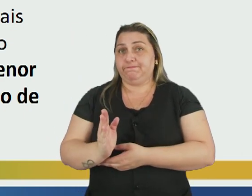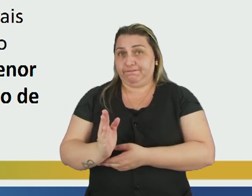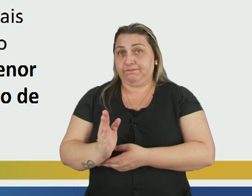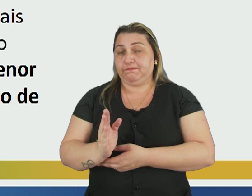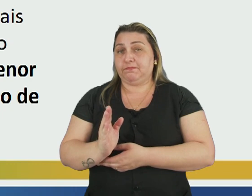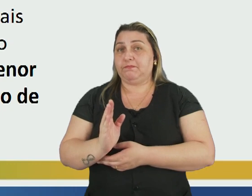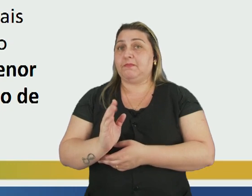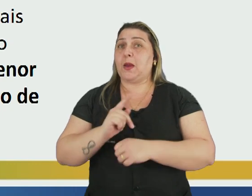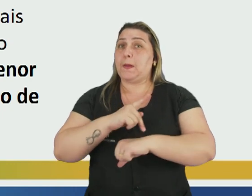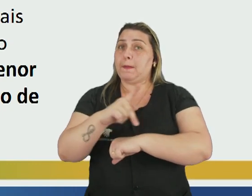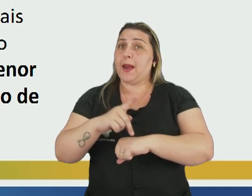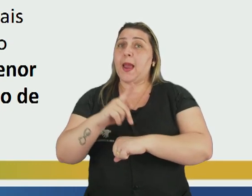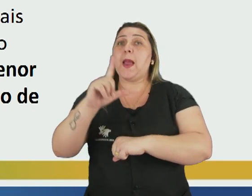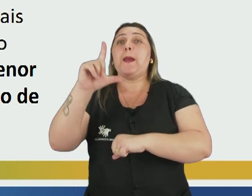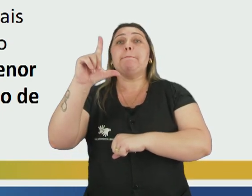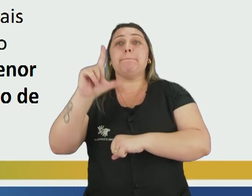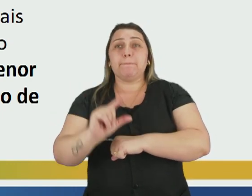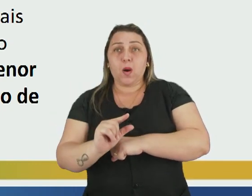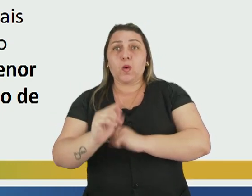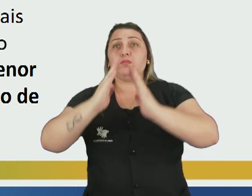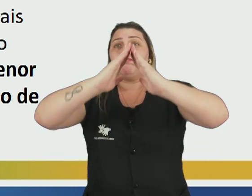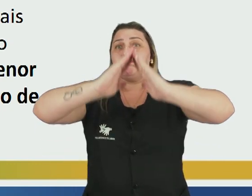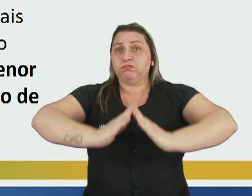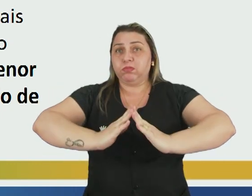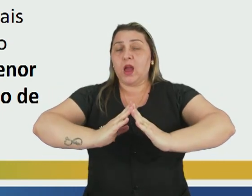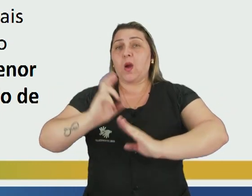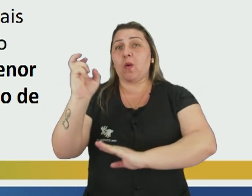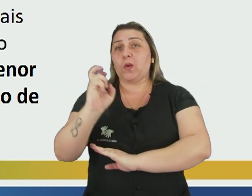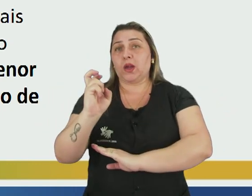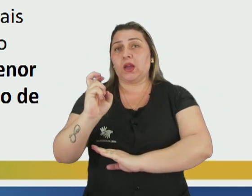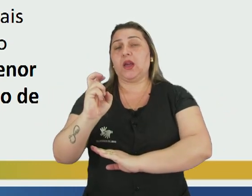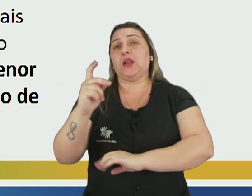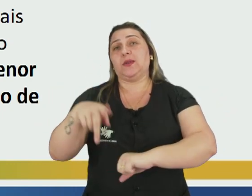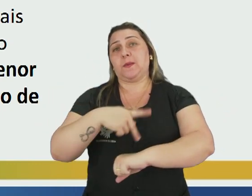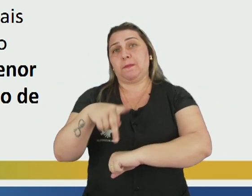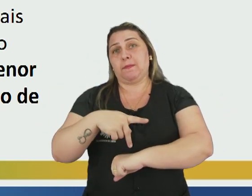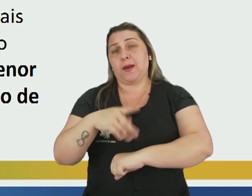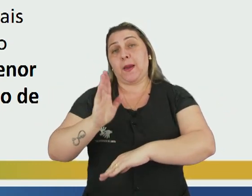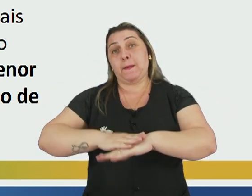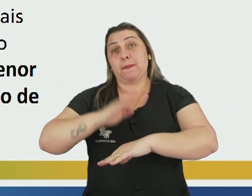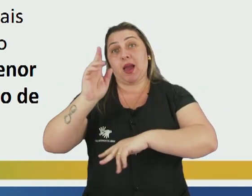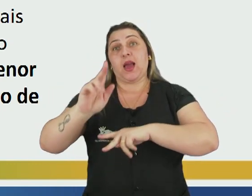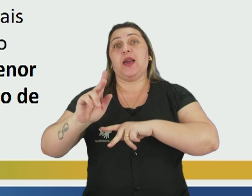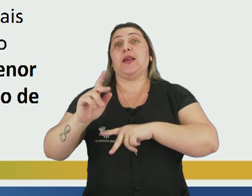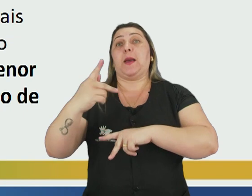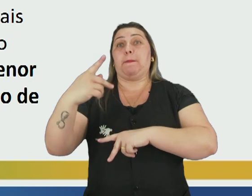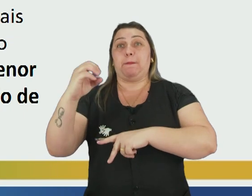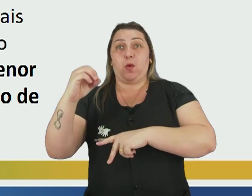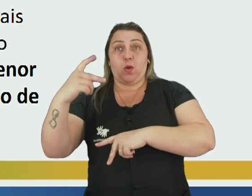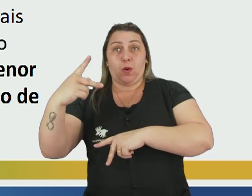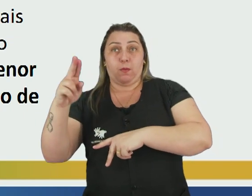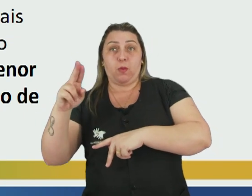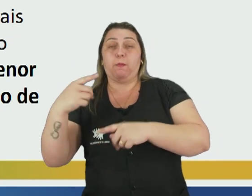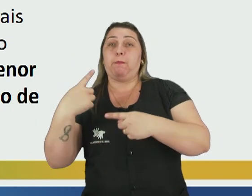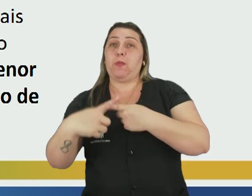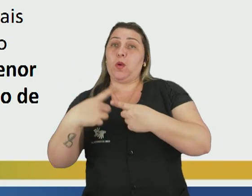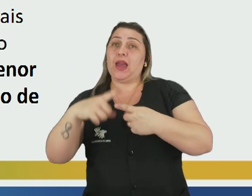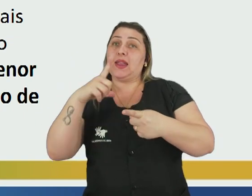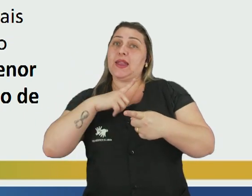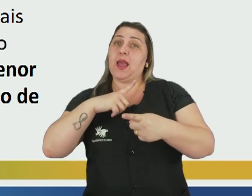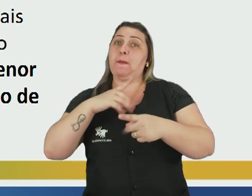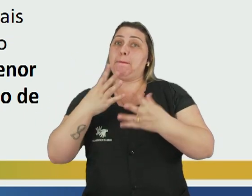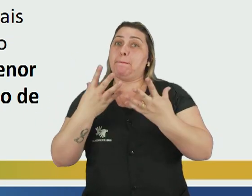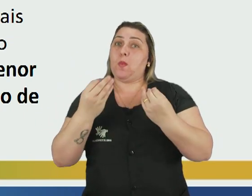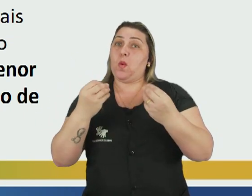um país pouco povoado. É o 5º país mais populoso, por ter uma grande